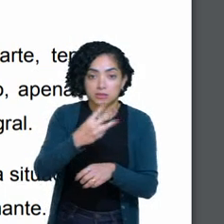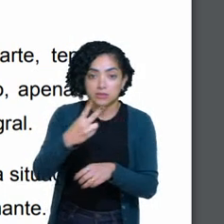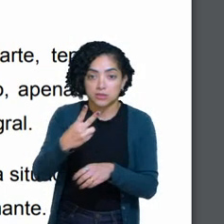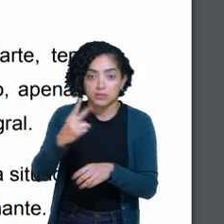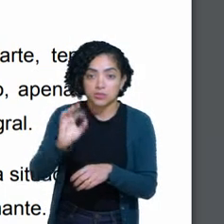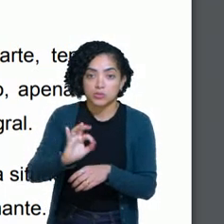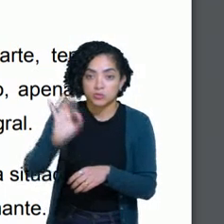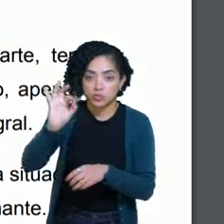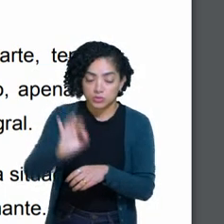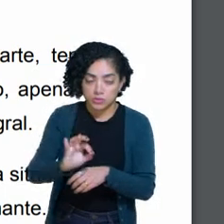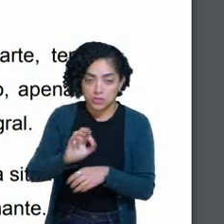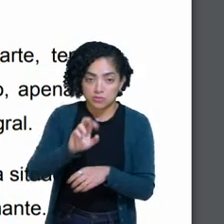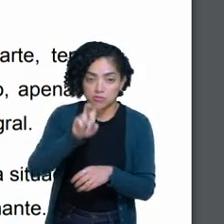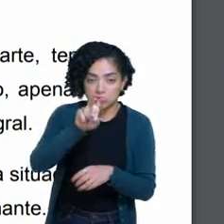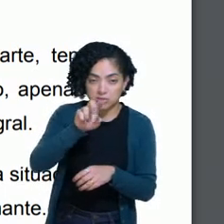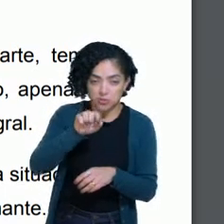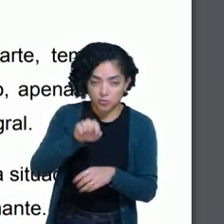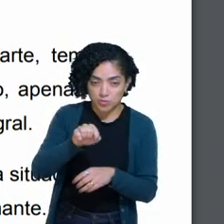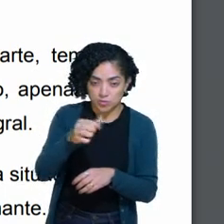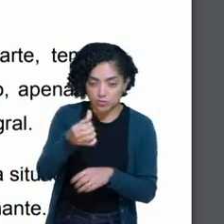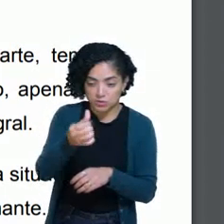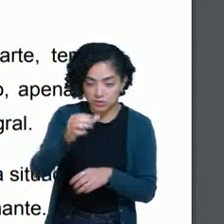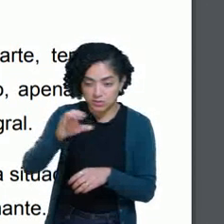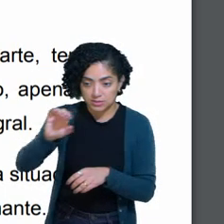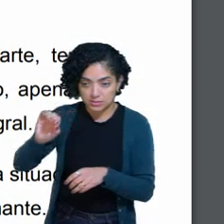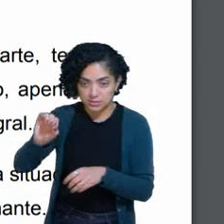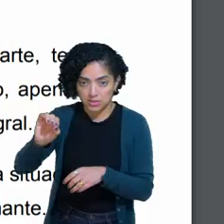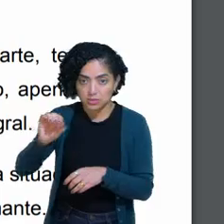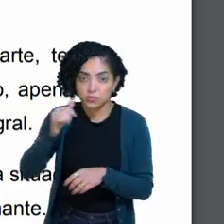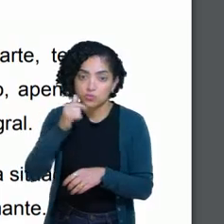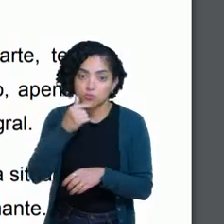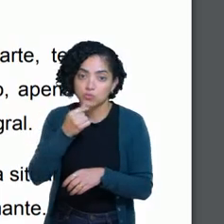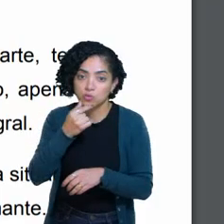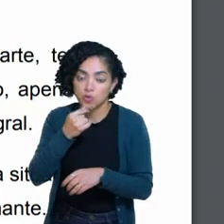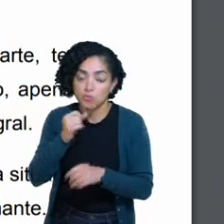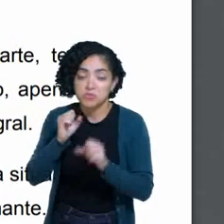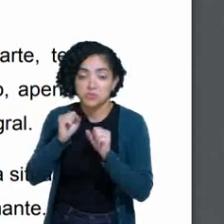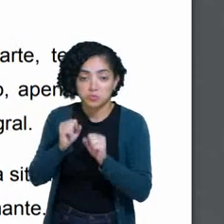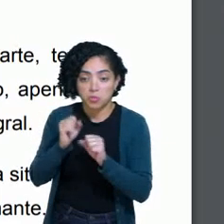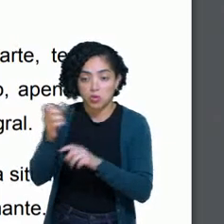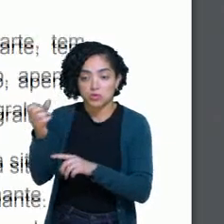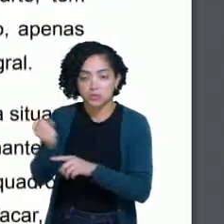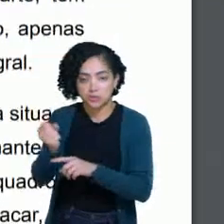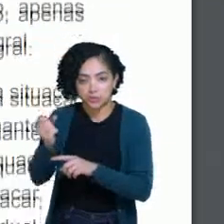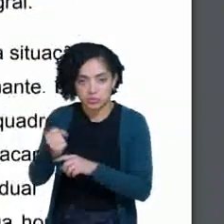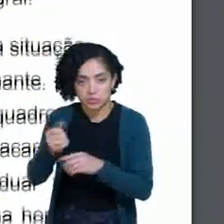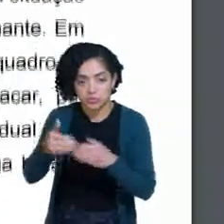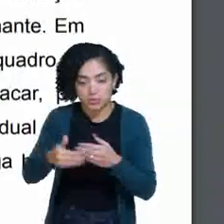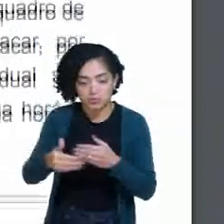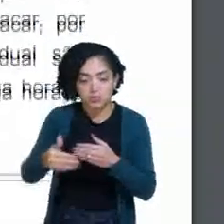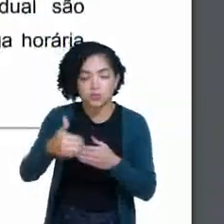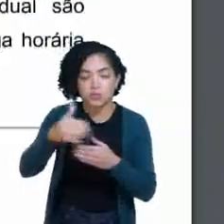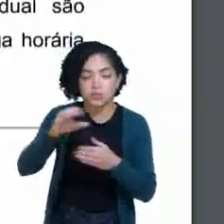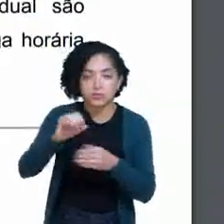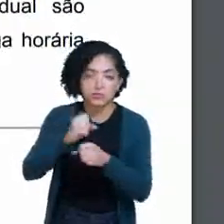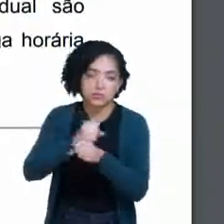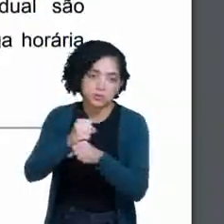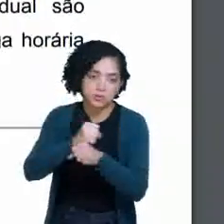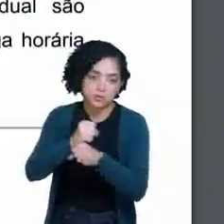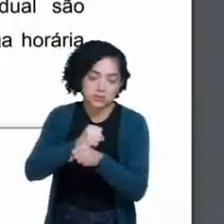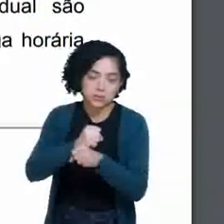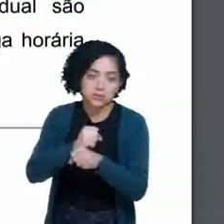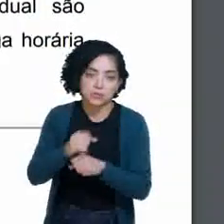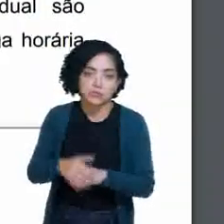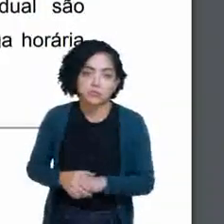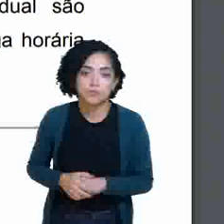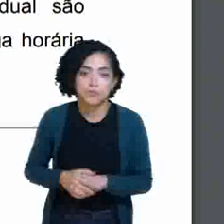cerca de 5600 podem ou poderão se aposentar nos próximos 10 anos